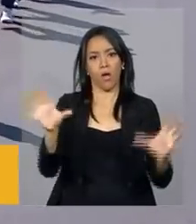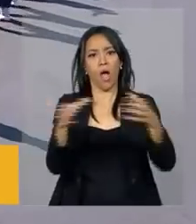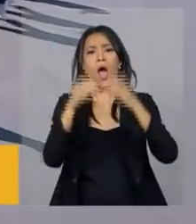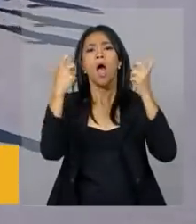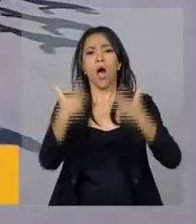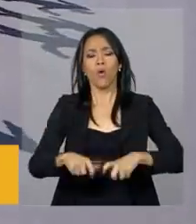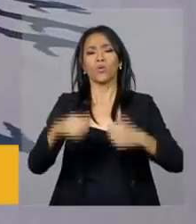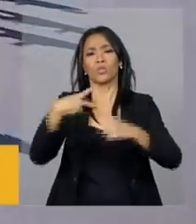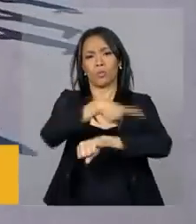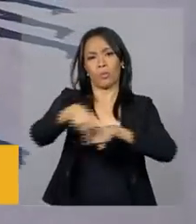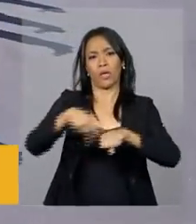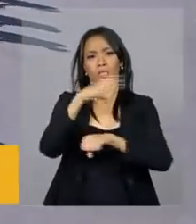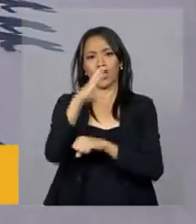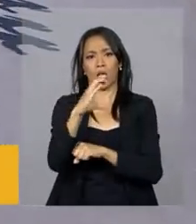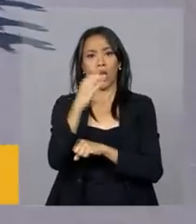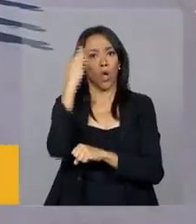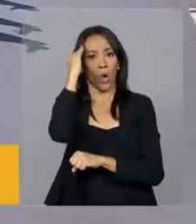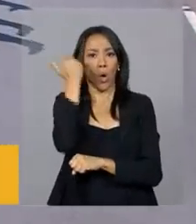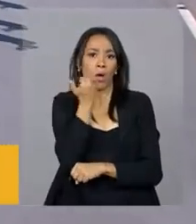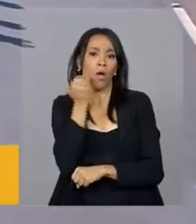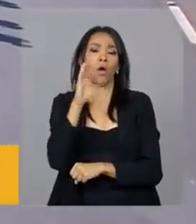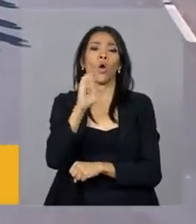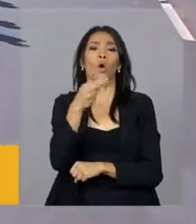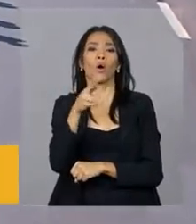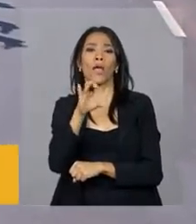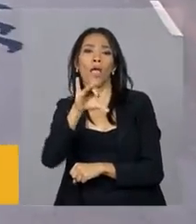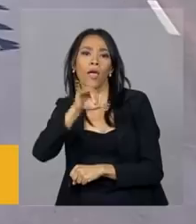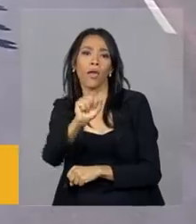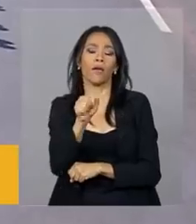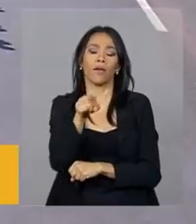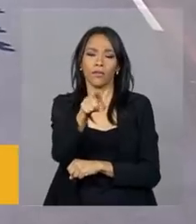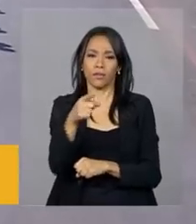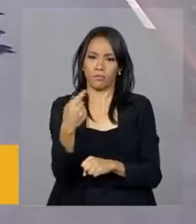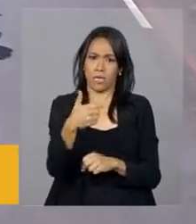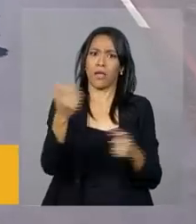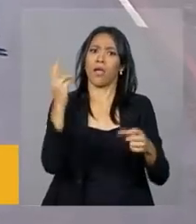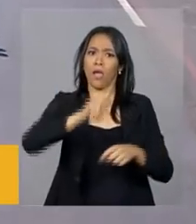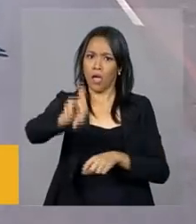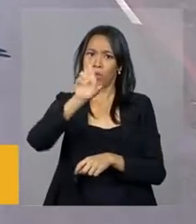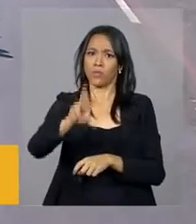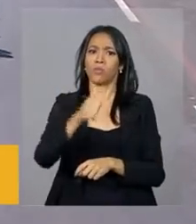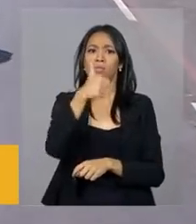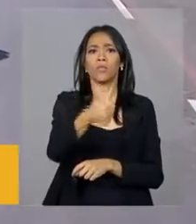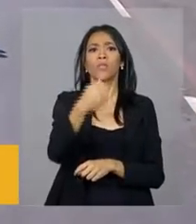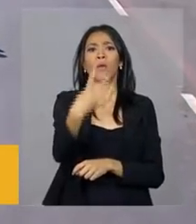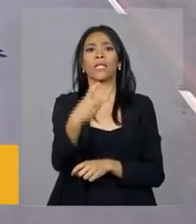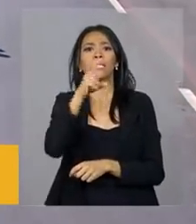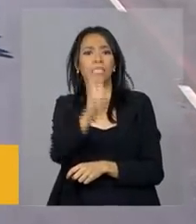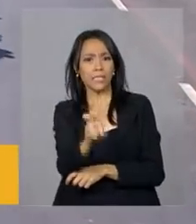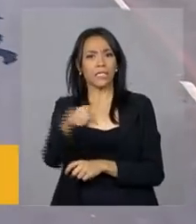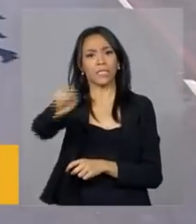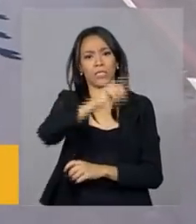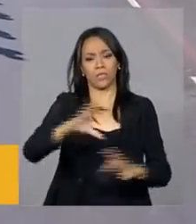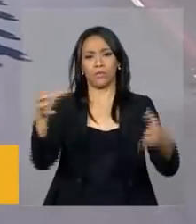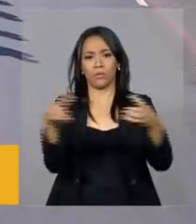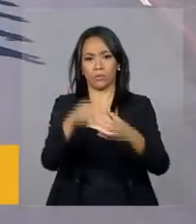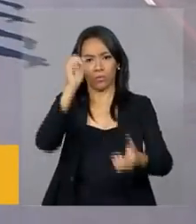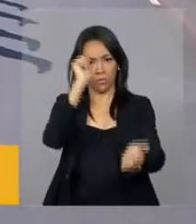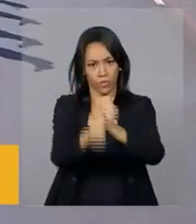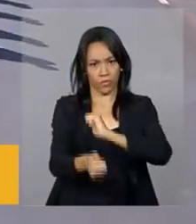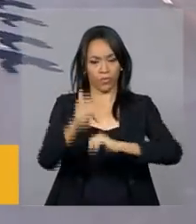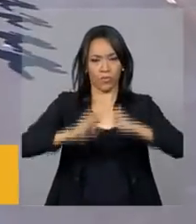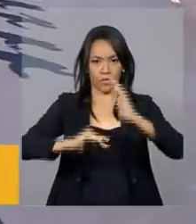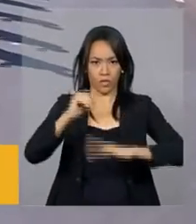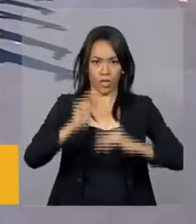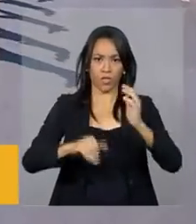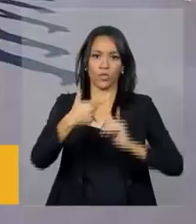em 2015, representou o Brasil com 145 atletas nas Olimpíadas Rio 2016 e contou com